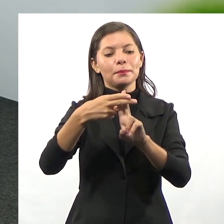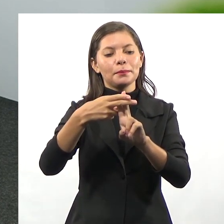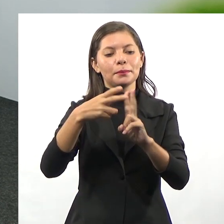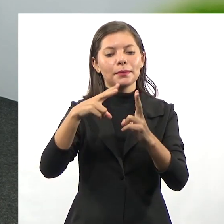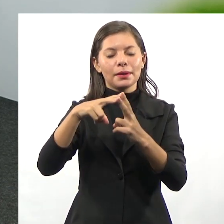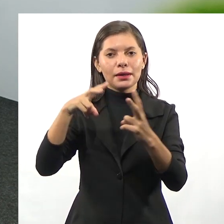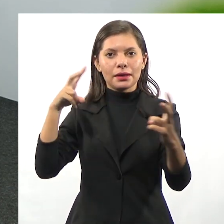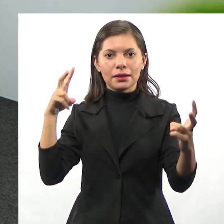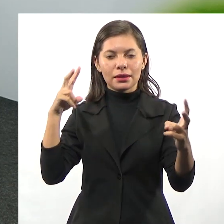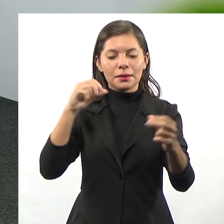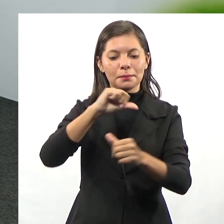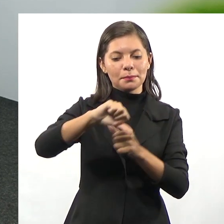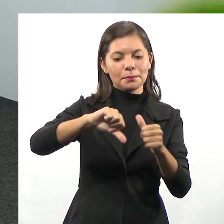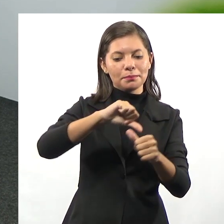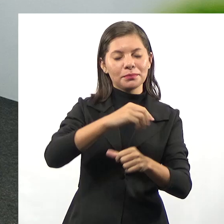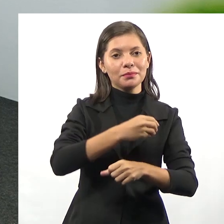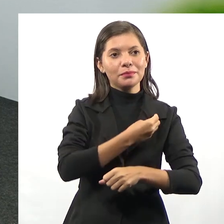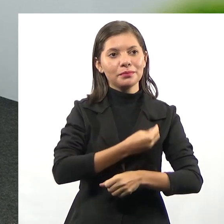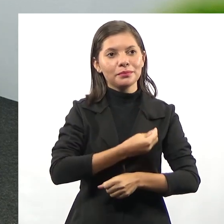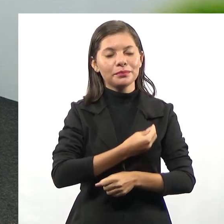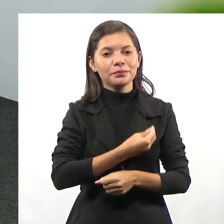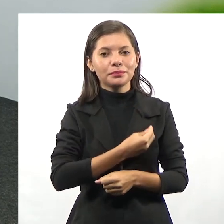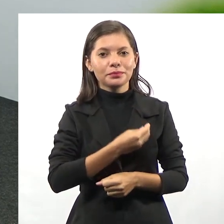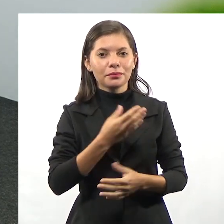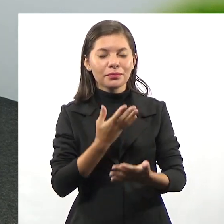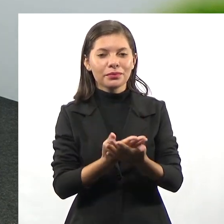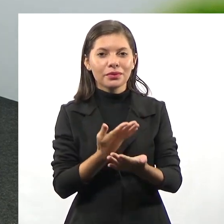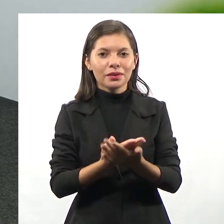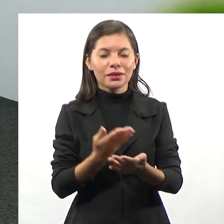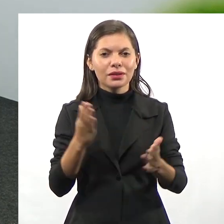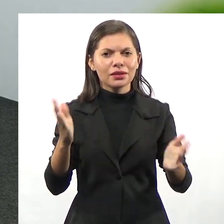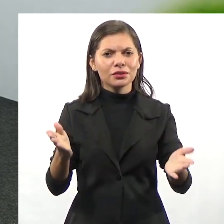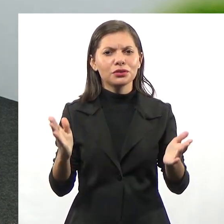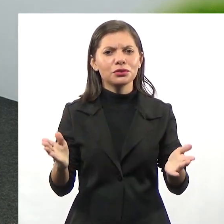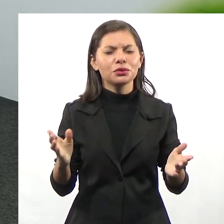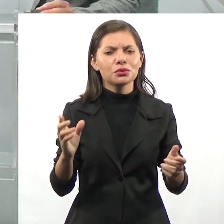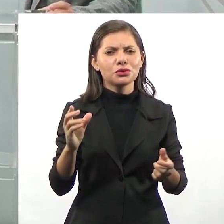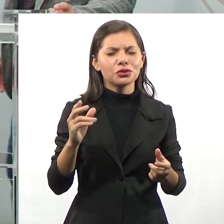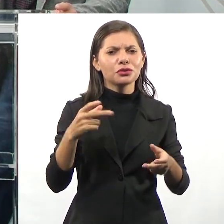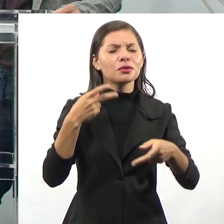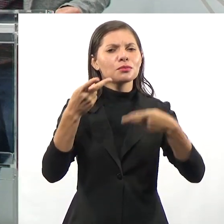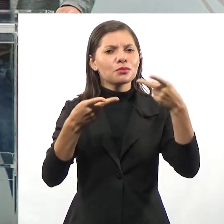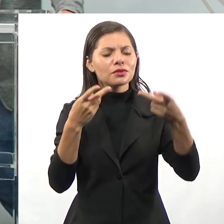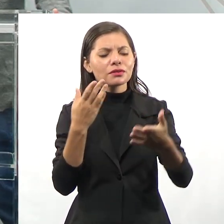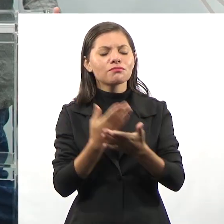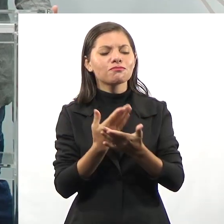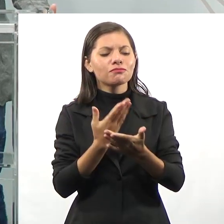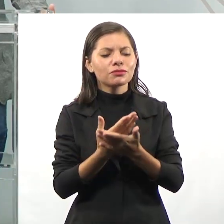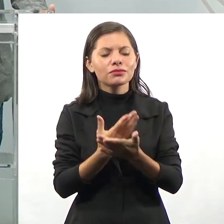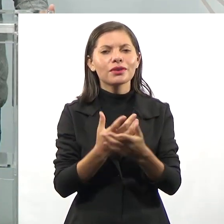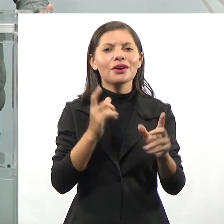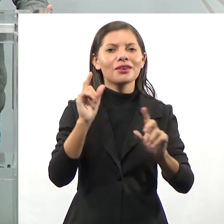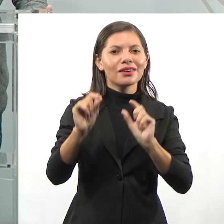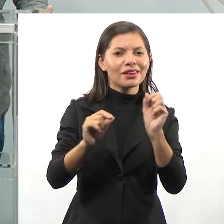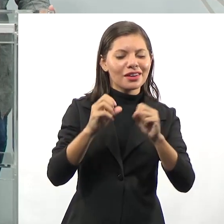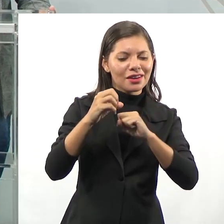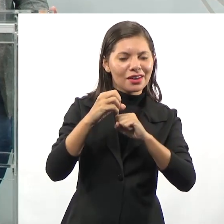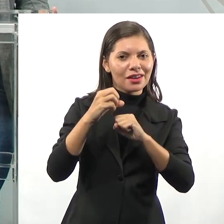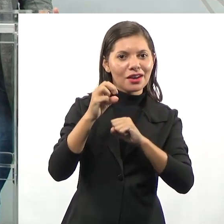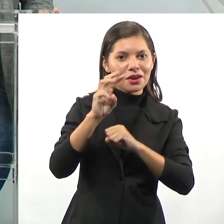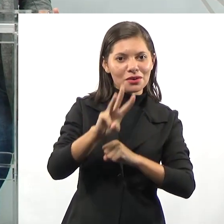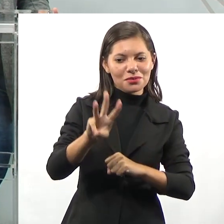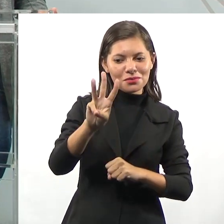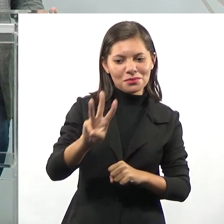EAD mudando realidades em caixa alta. Na aula de hoje, falaremos um pouco sobre o web, ou a